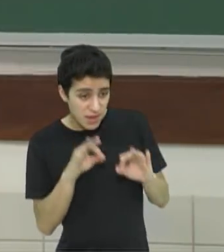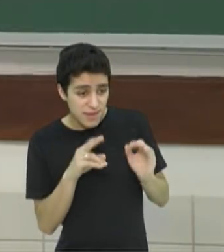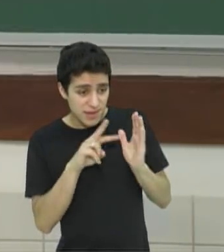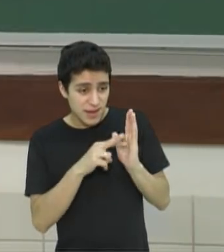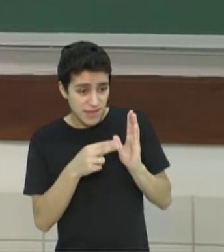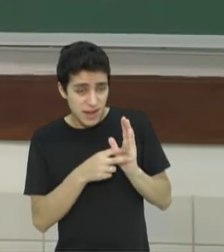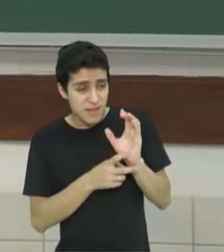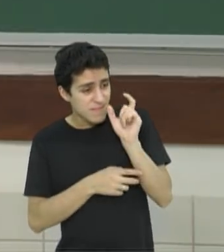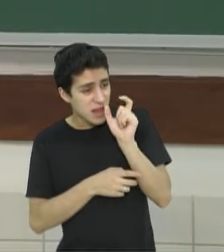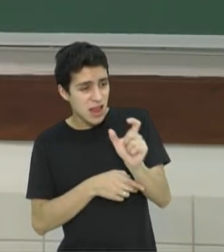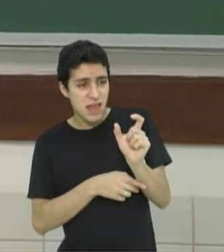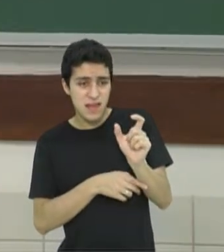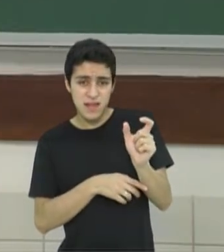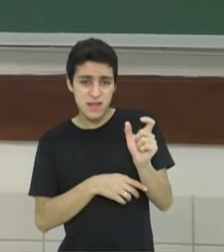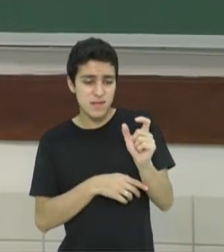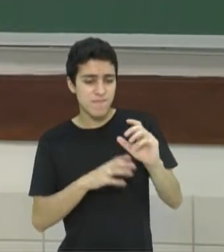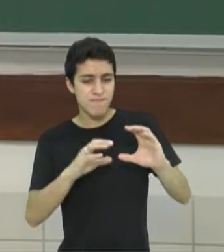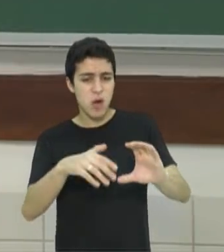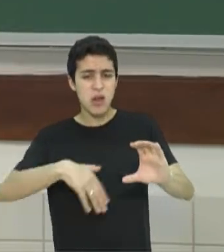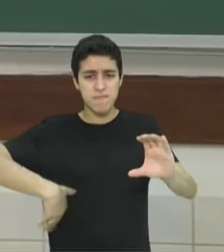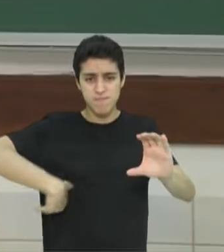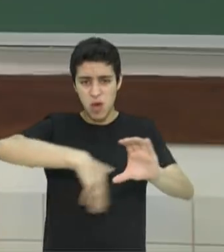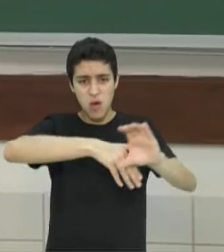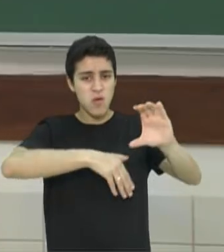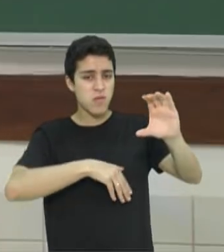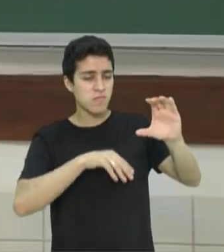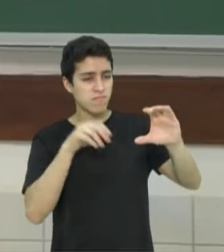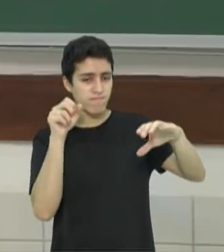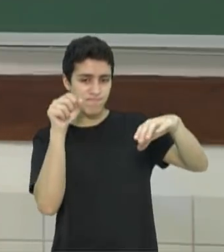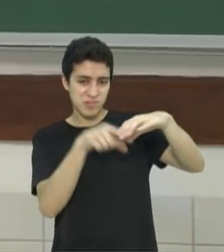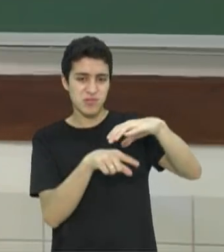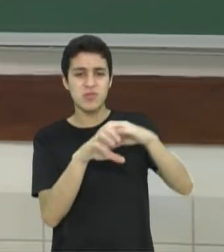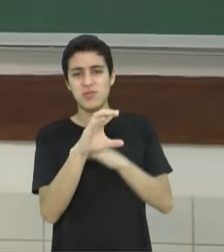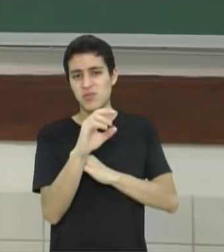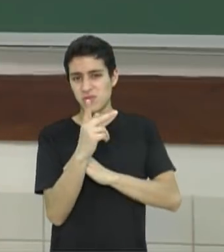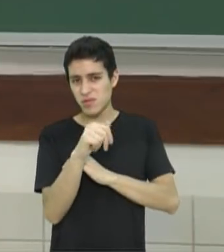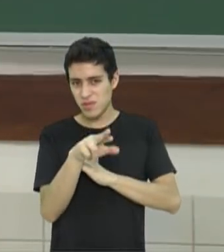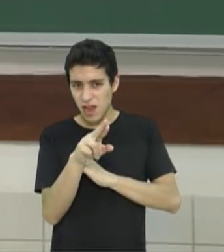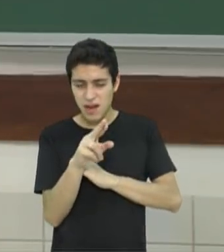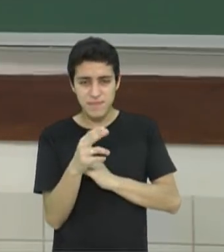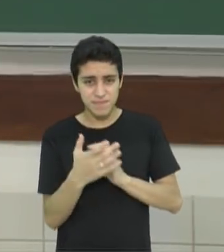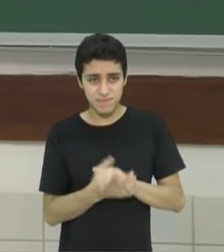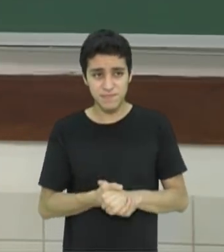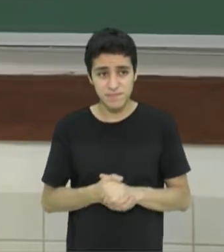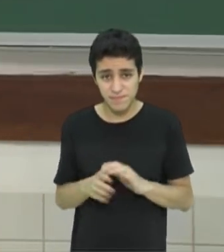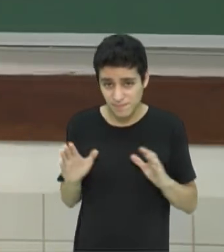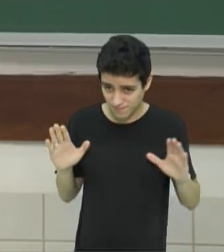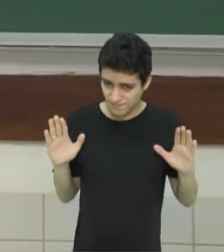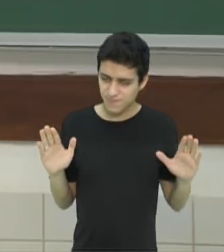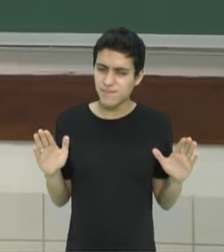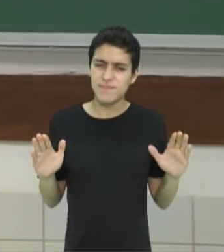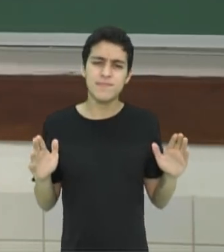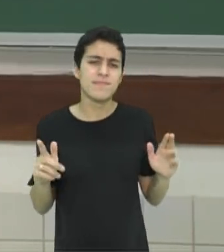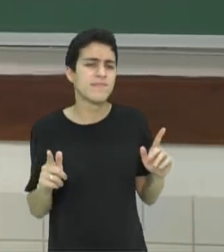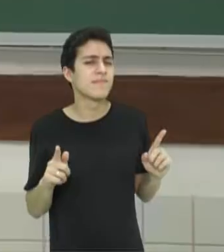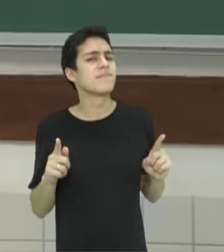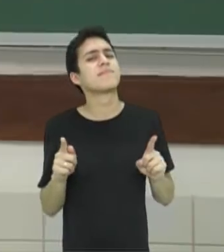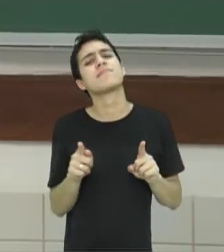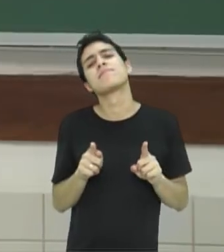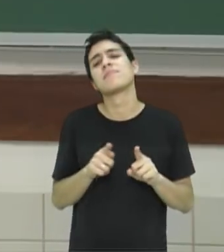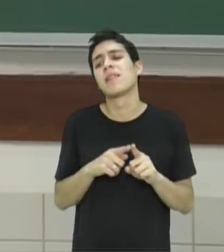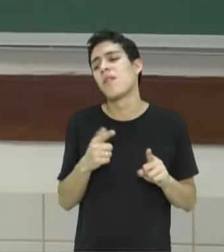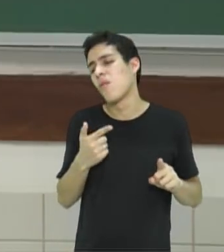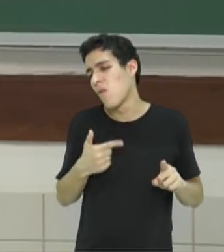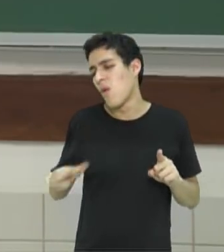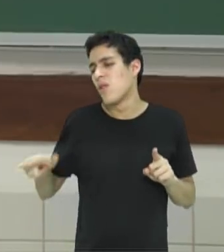chutar, bateu com o pé na bola. Isso é chutar, sentido literal. No entanto, nós temos um sentido